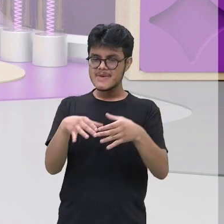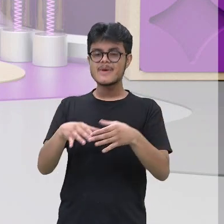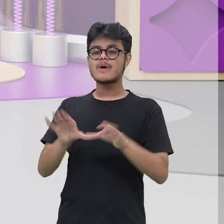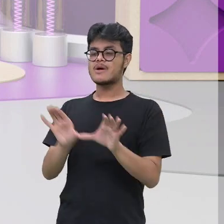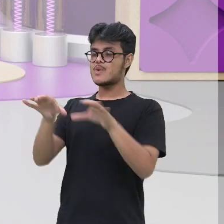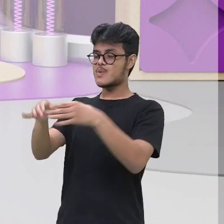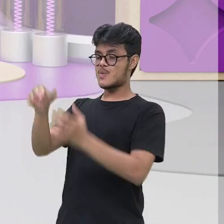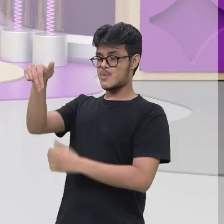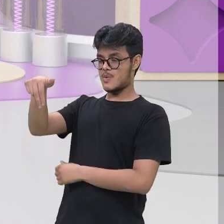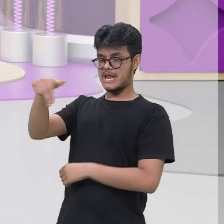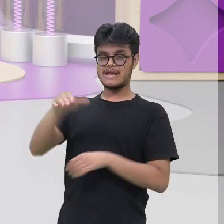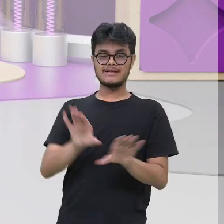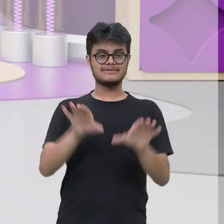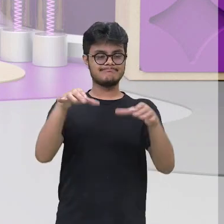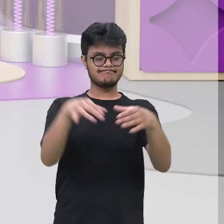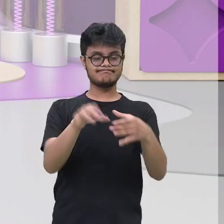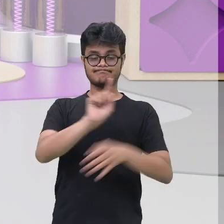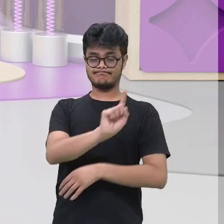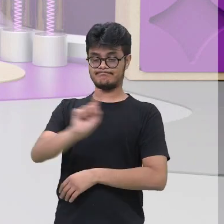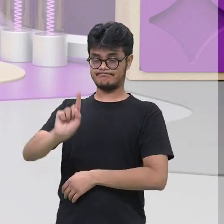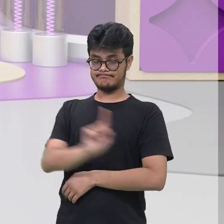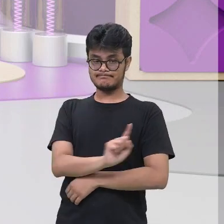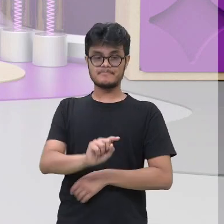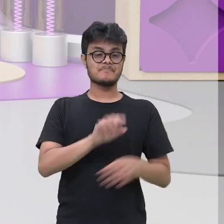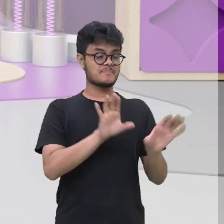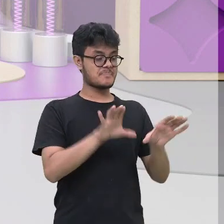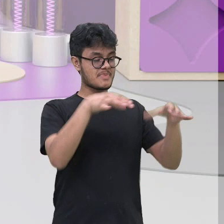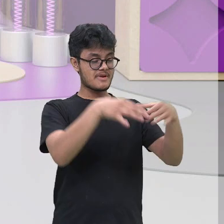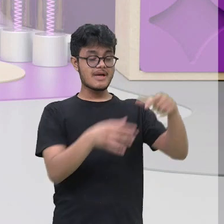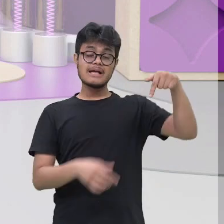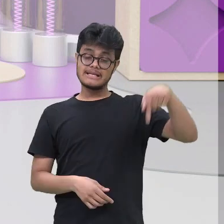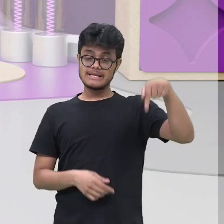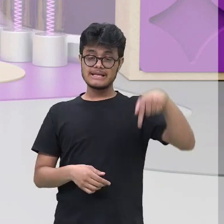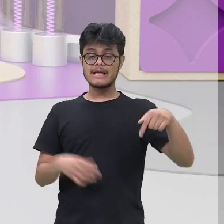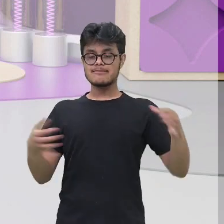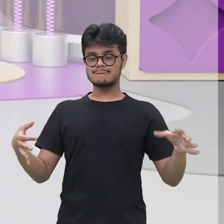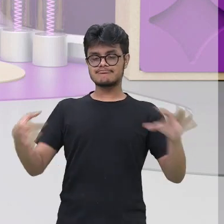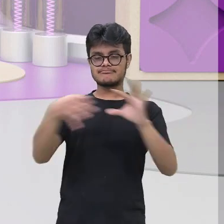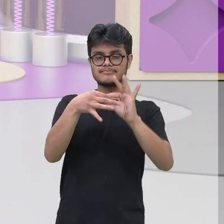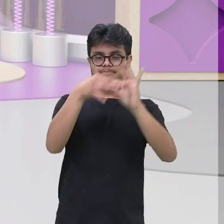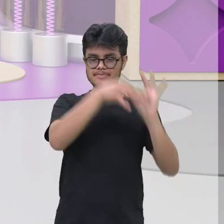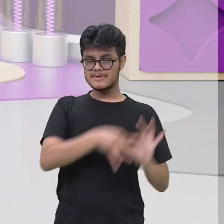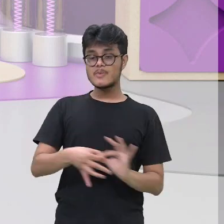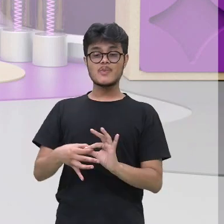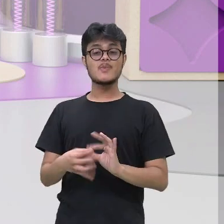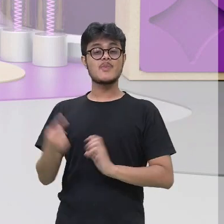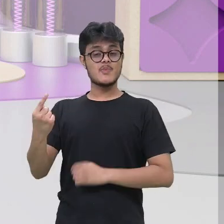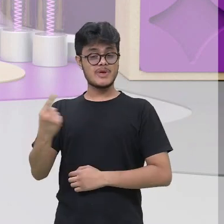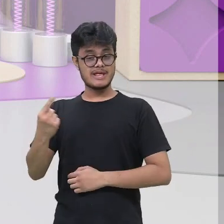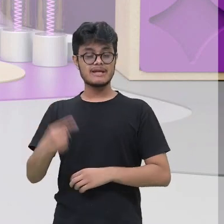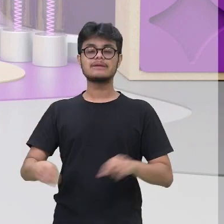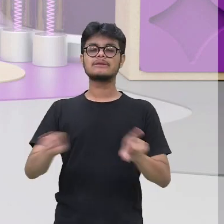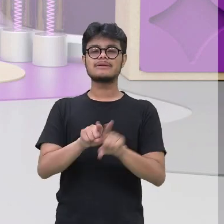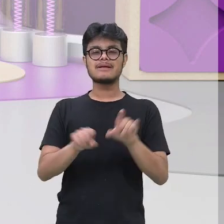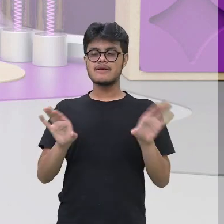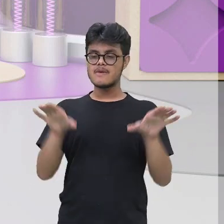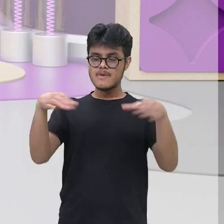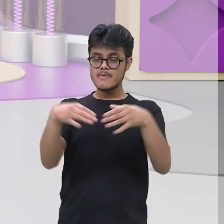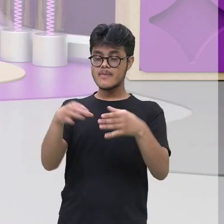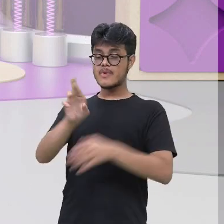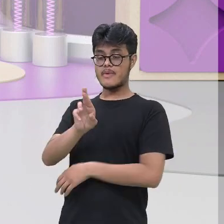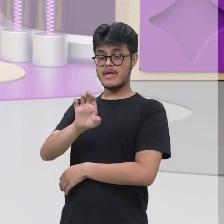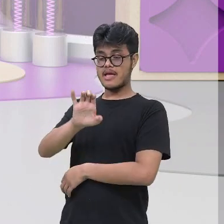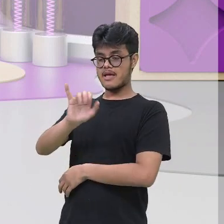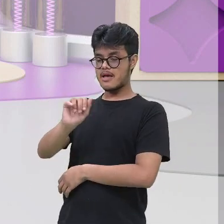naturais, os números inteiros, os números racionais, os irracionais e todos eles formam os números